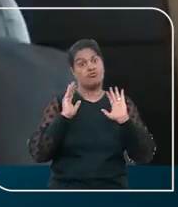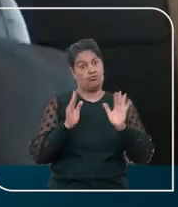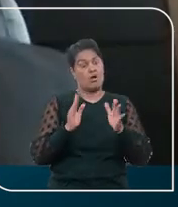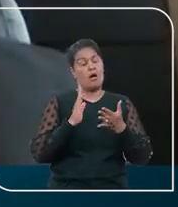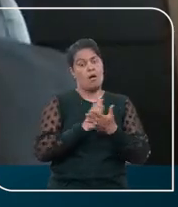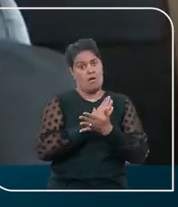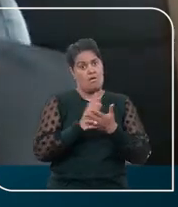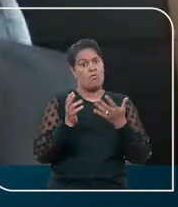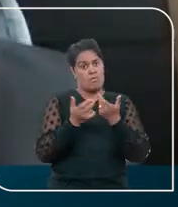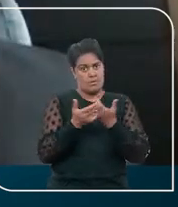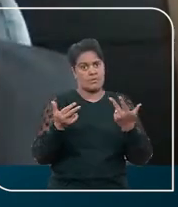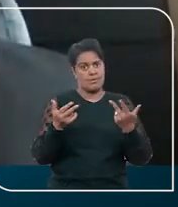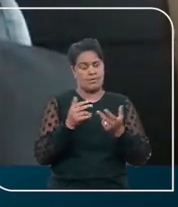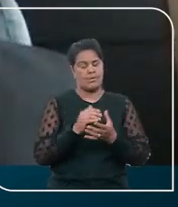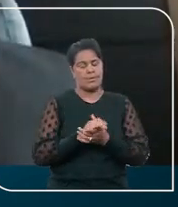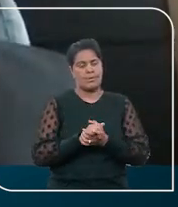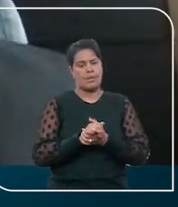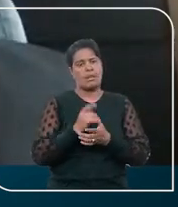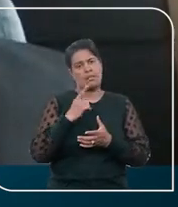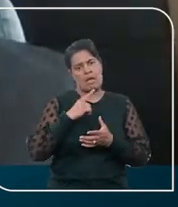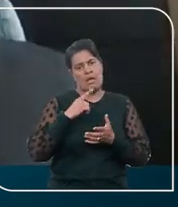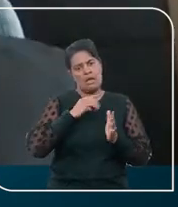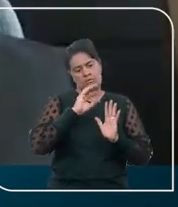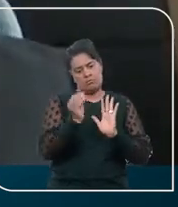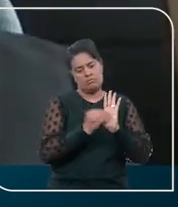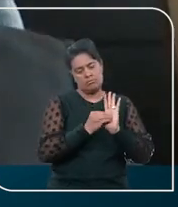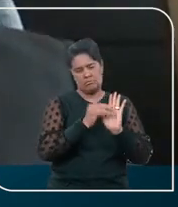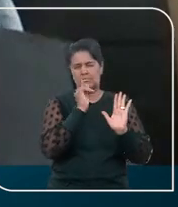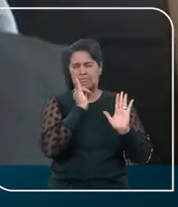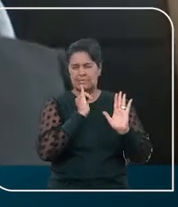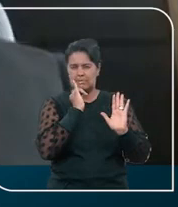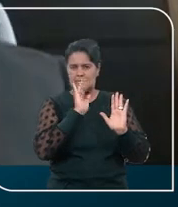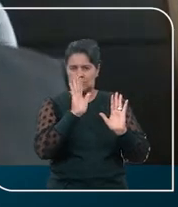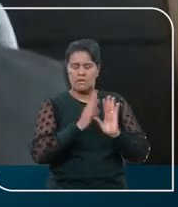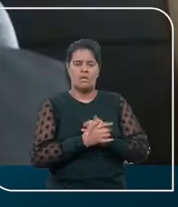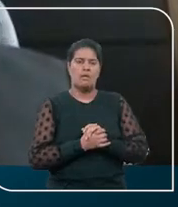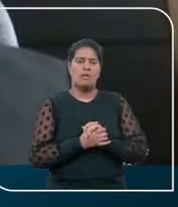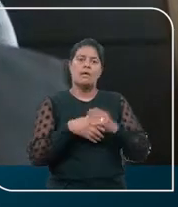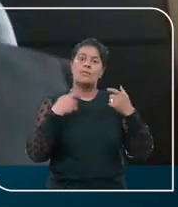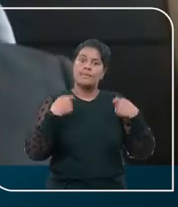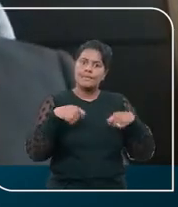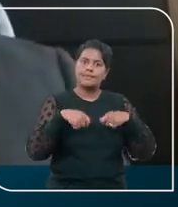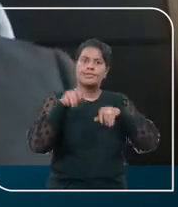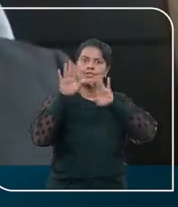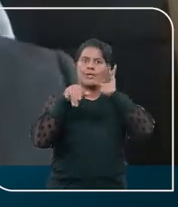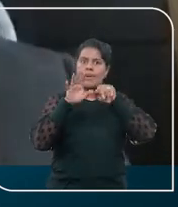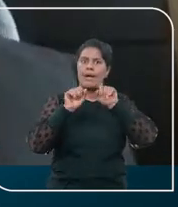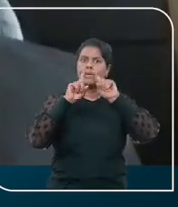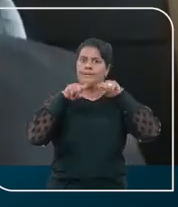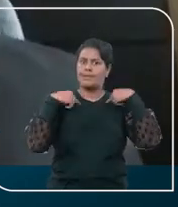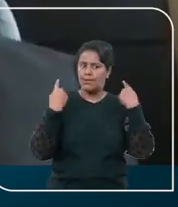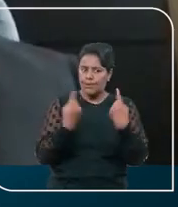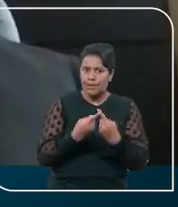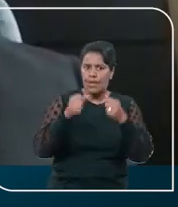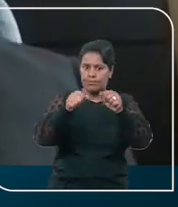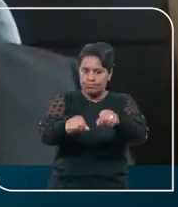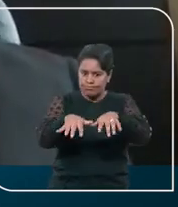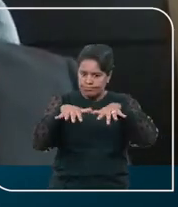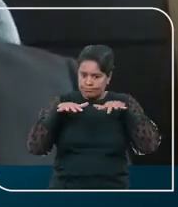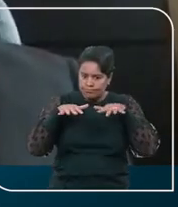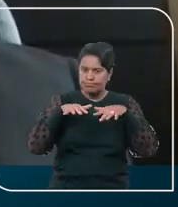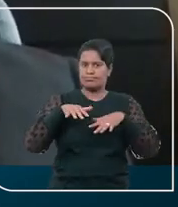dessas atribuições, né, que vêm ali elencadas. Por exemplo, ele deve convocar a Assembleia de Condôminos, ele representa